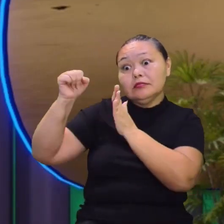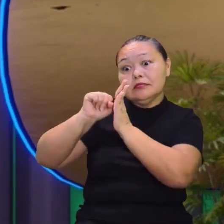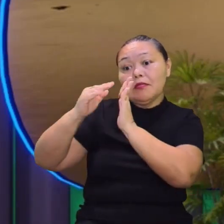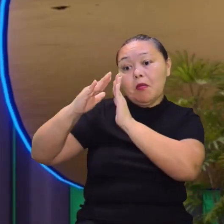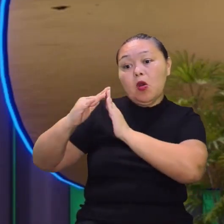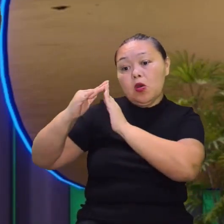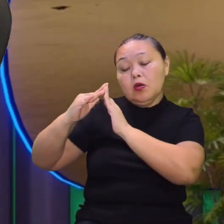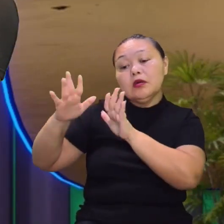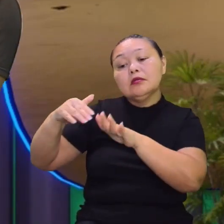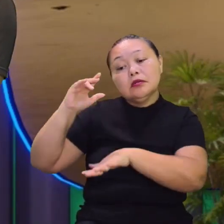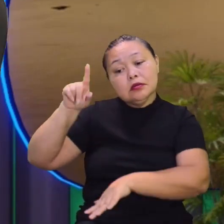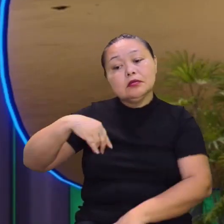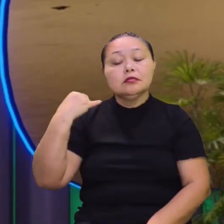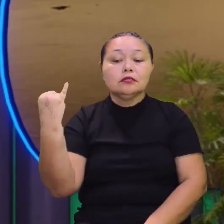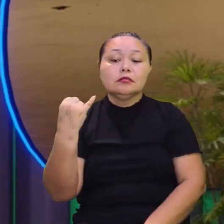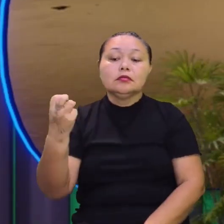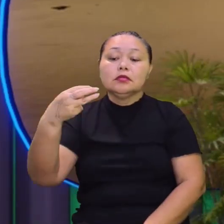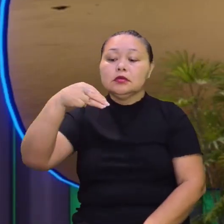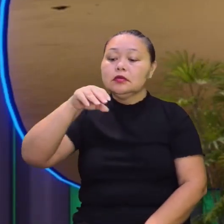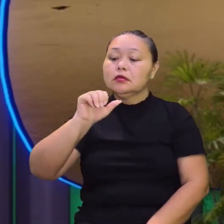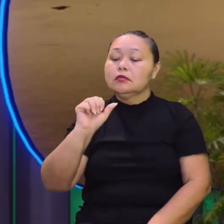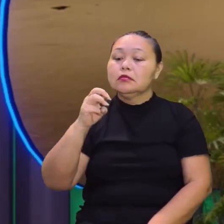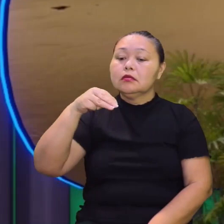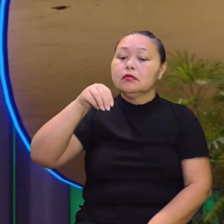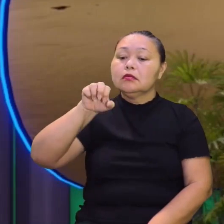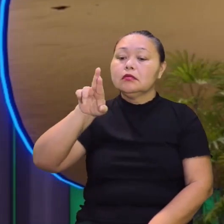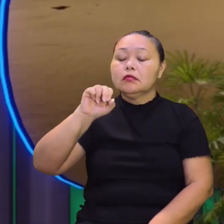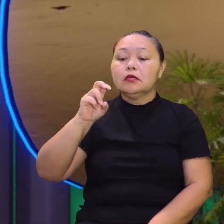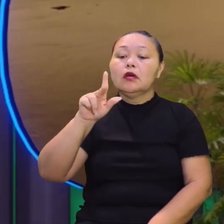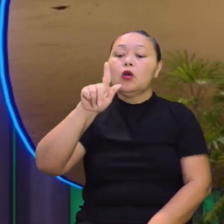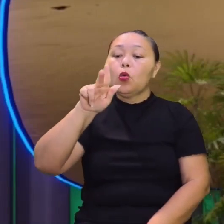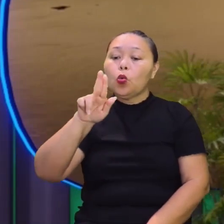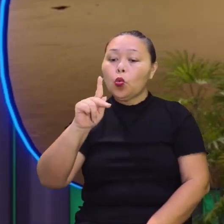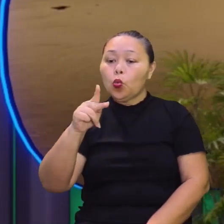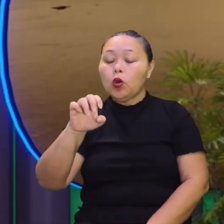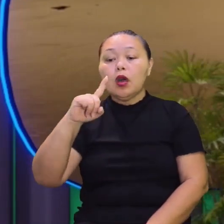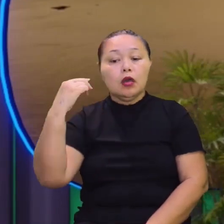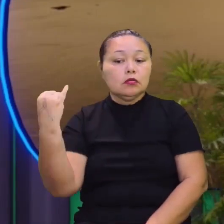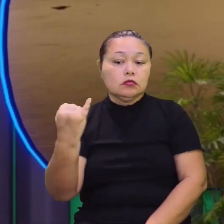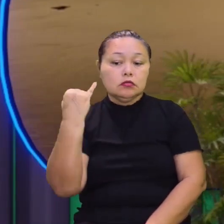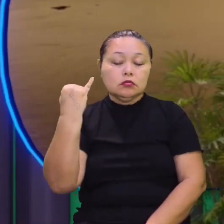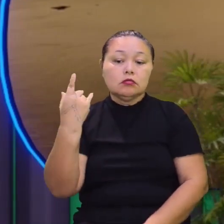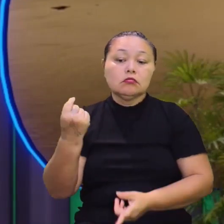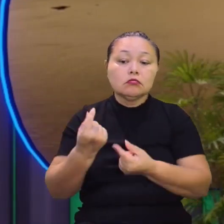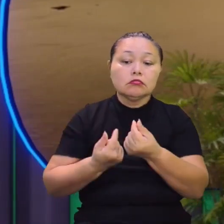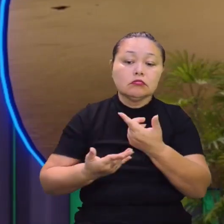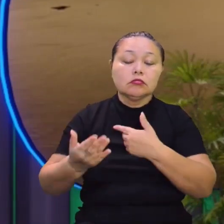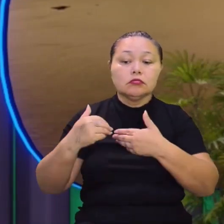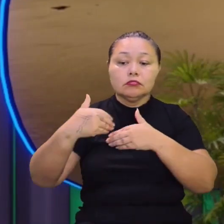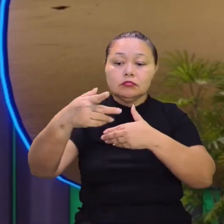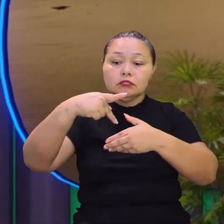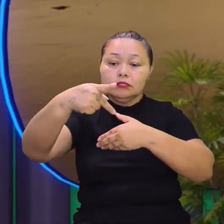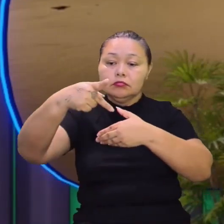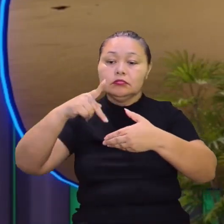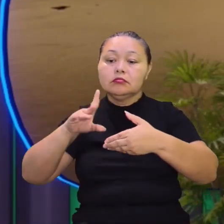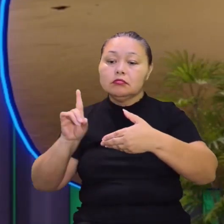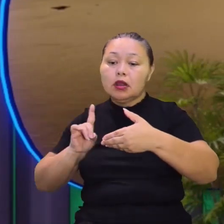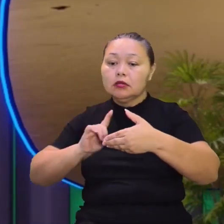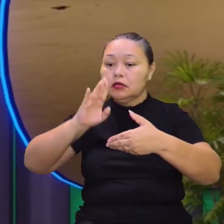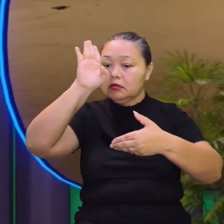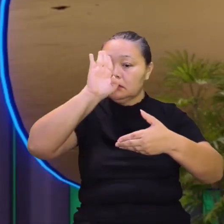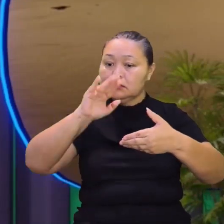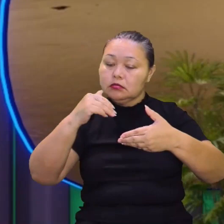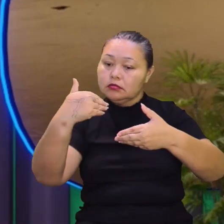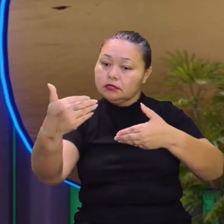muito importante. E a do Mamoré, como estava falando, a Iguaporé e Mamoré, ela é muito importante para o comércio ali da fronteira Exatamente. Brasil e Bolívia,